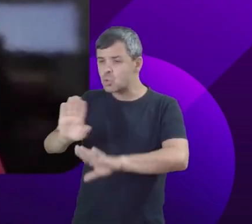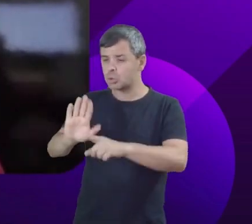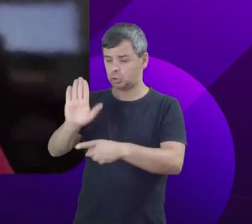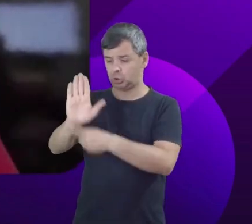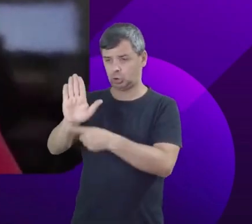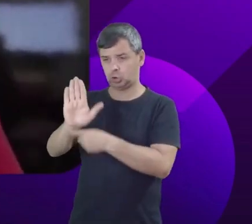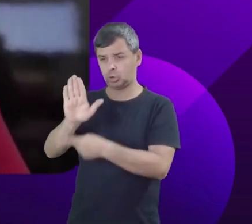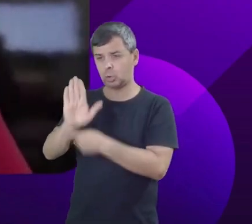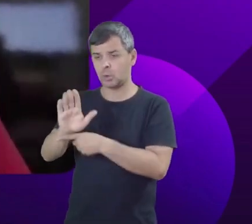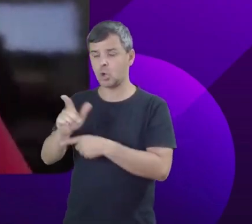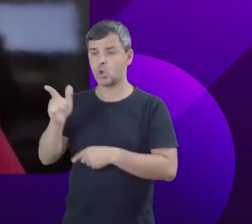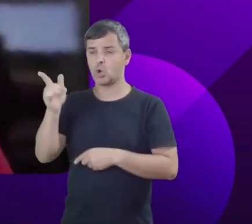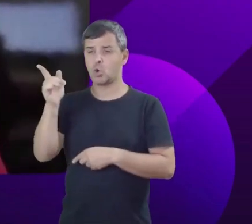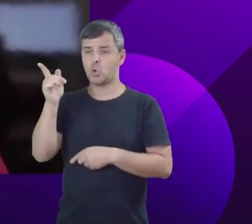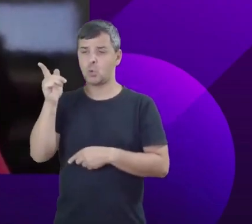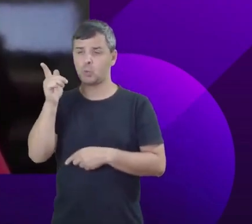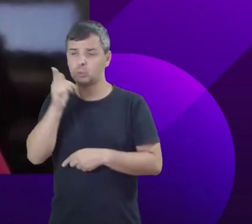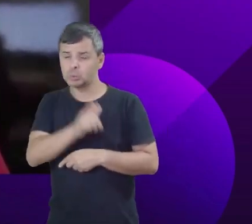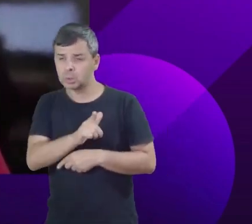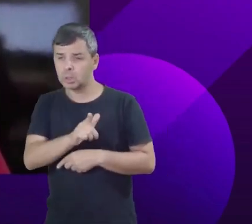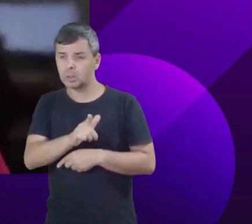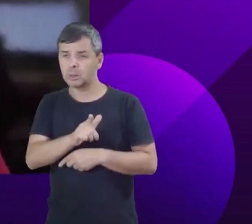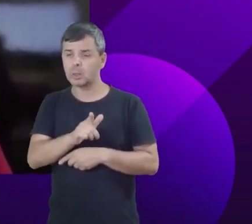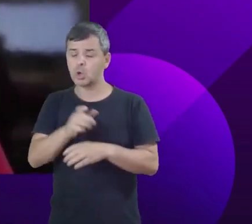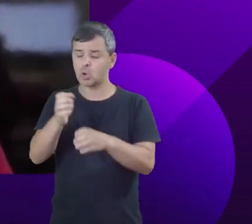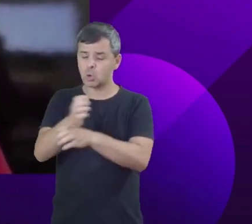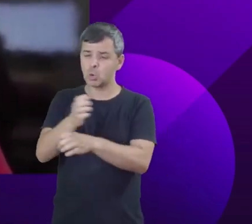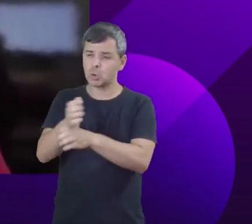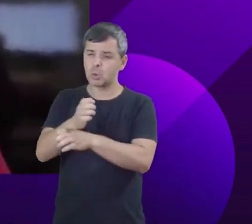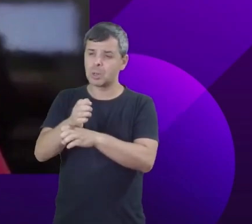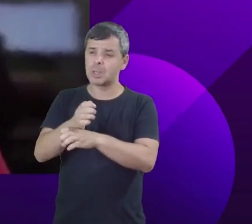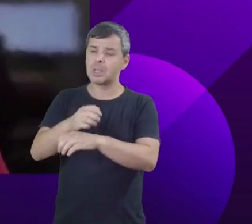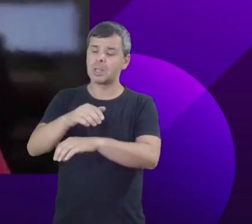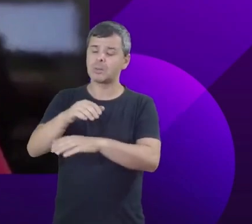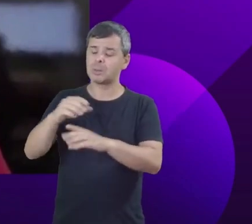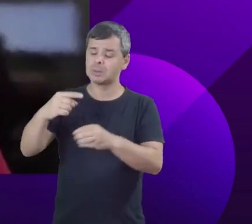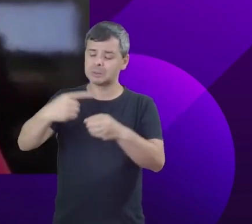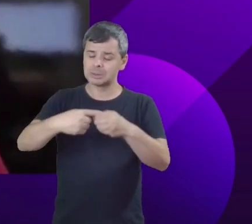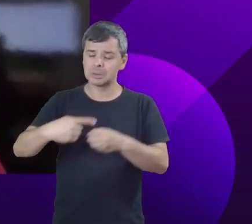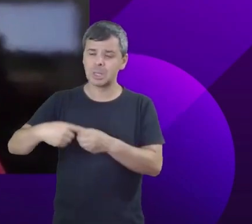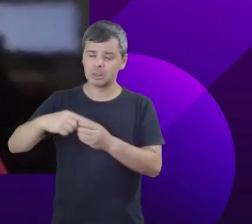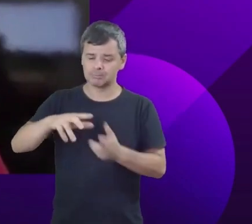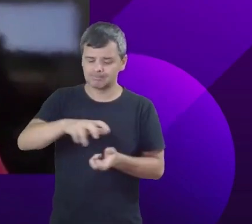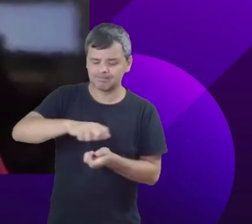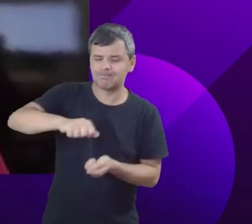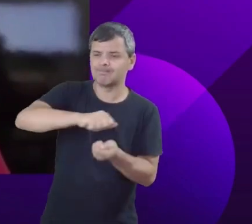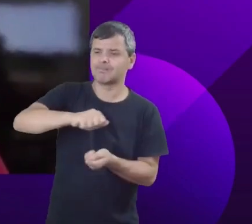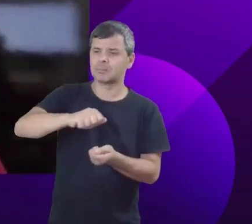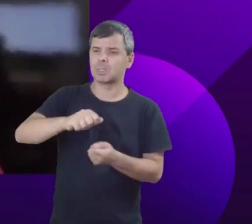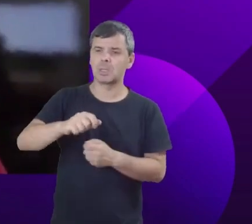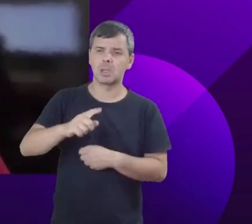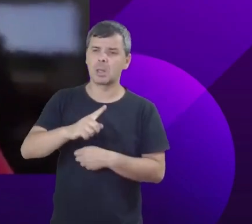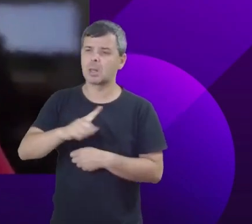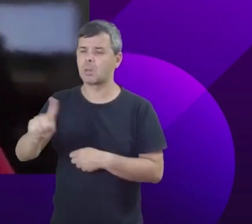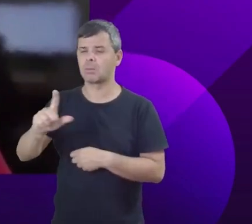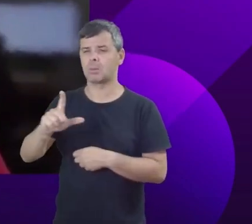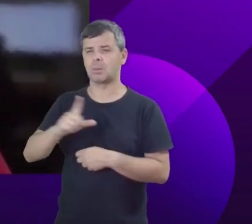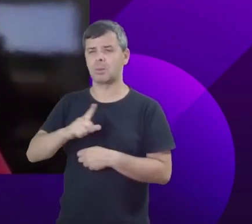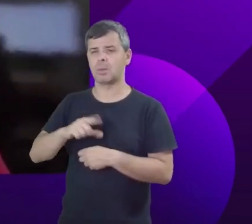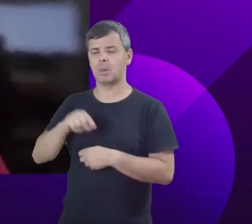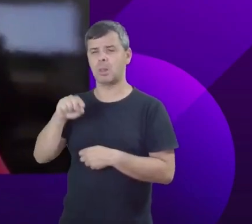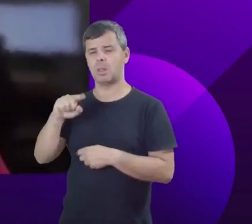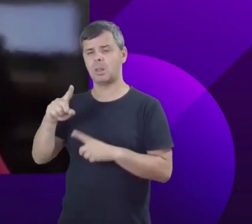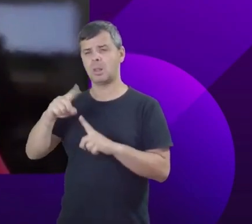com que a gente consiga construir cidades sustentáveis, né, e não se tenha também esse